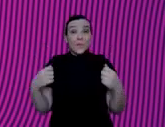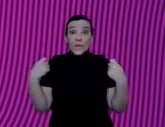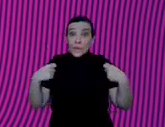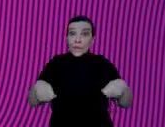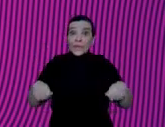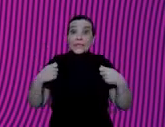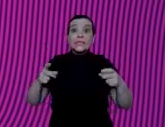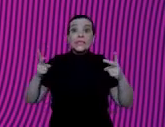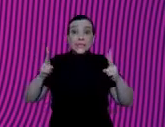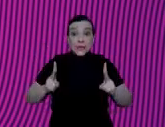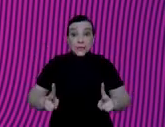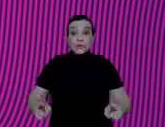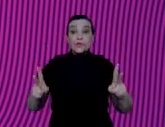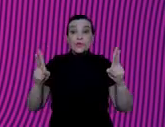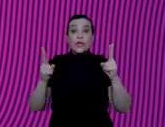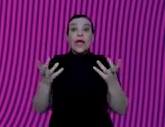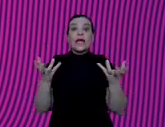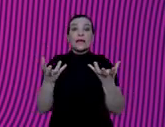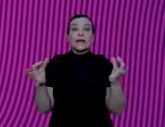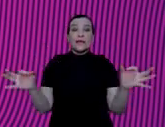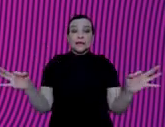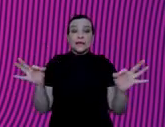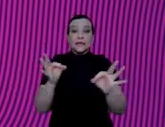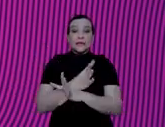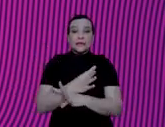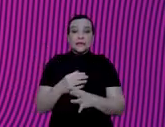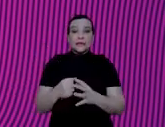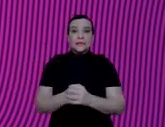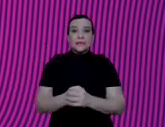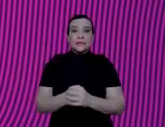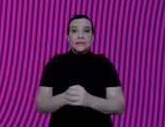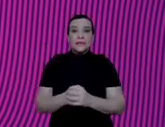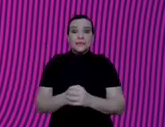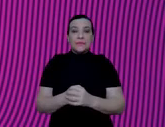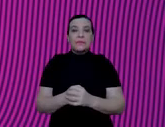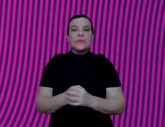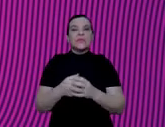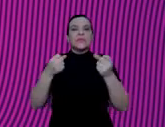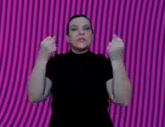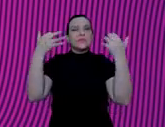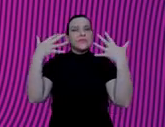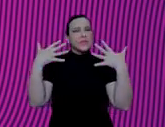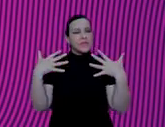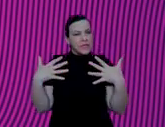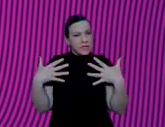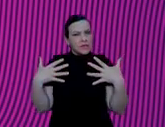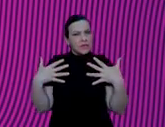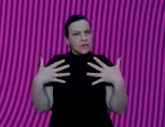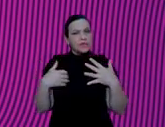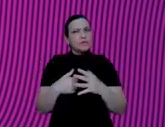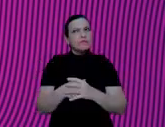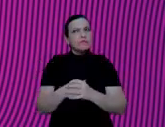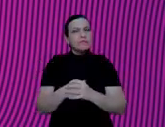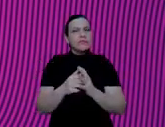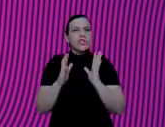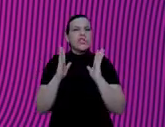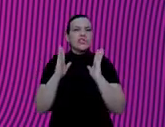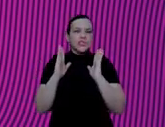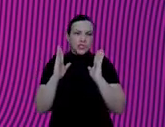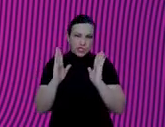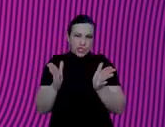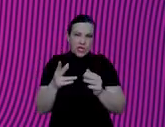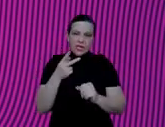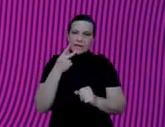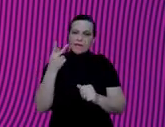queria encerrar a minha fala falando um pouco daquilo que eu coloquei como a base, né, aquilo